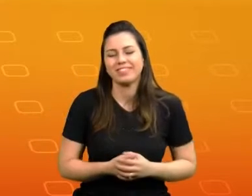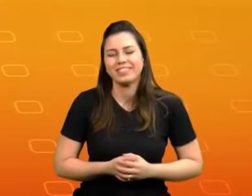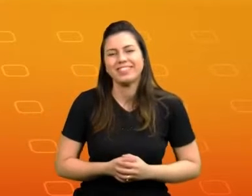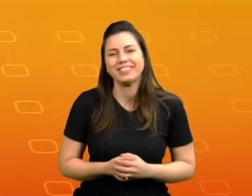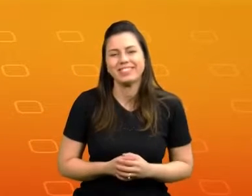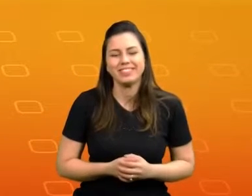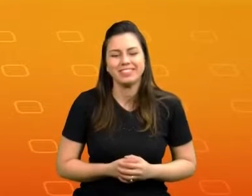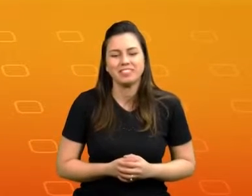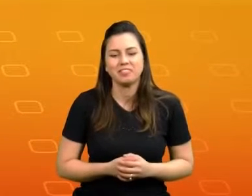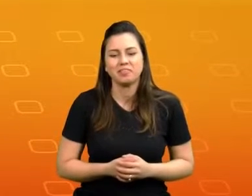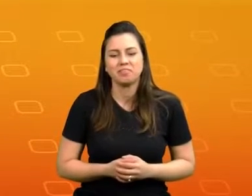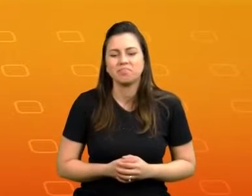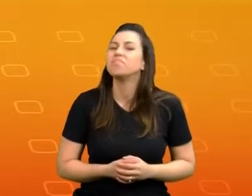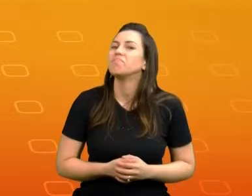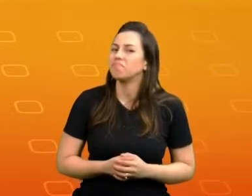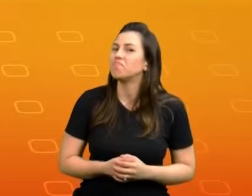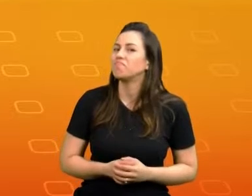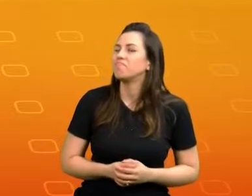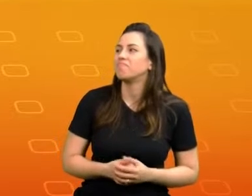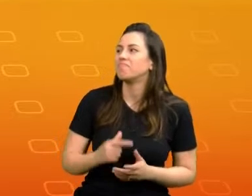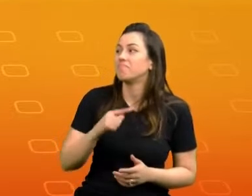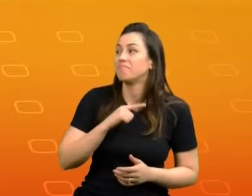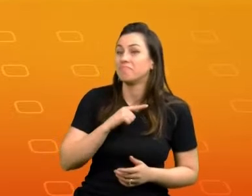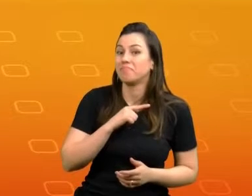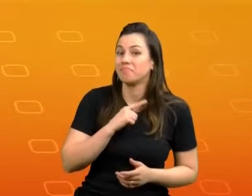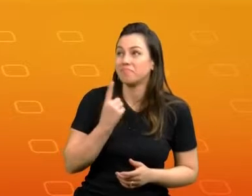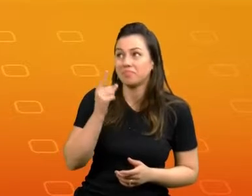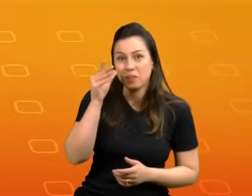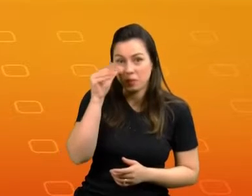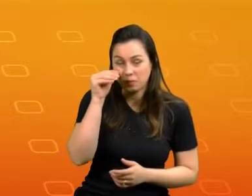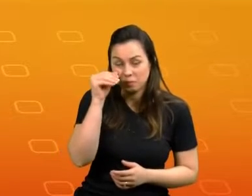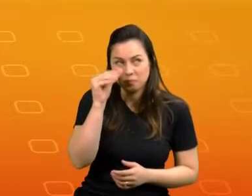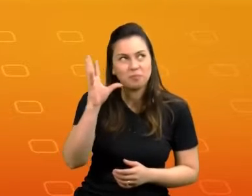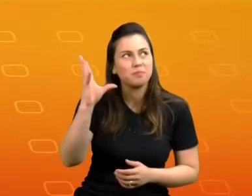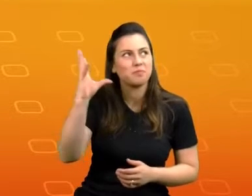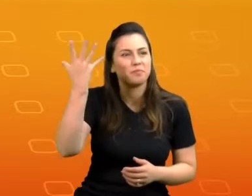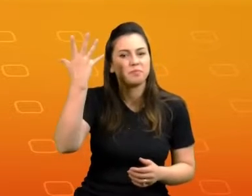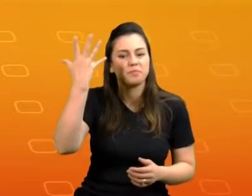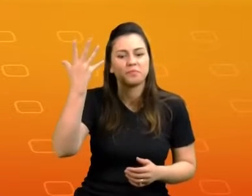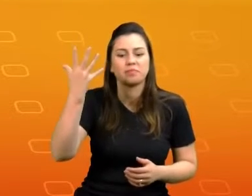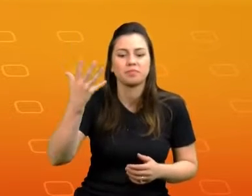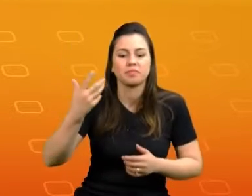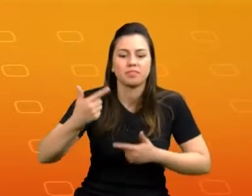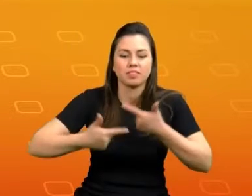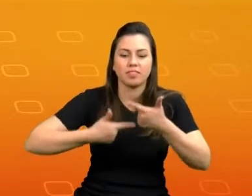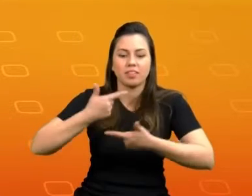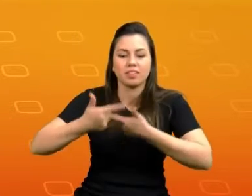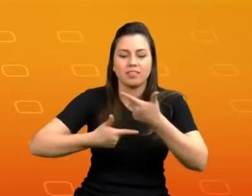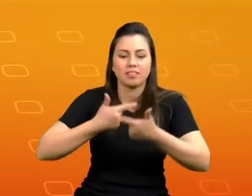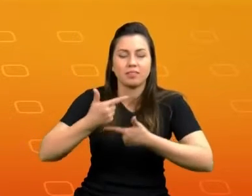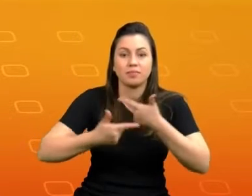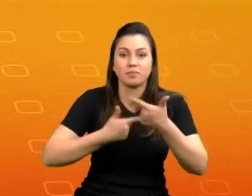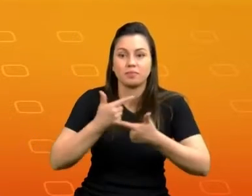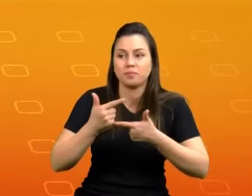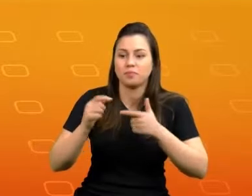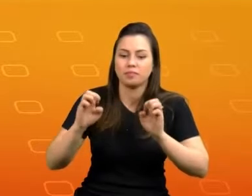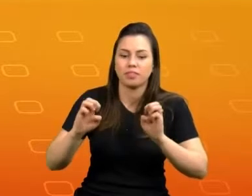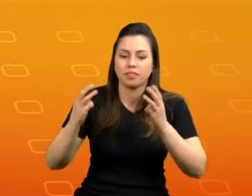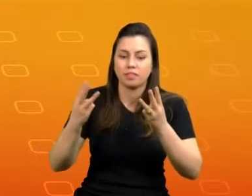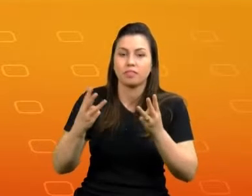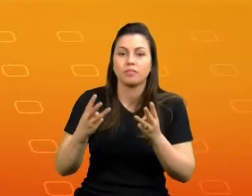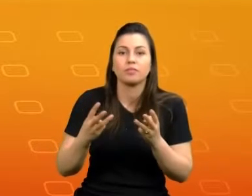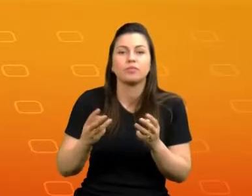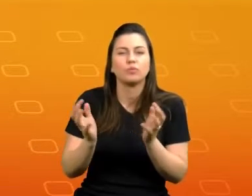e é eu tenho até uma curiosidade também porque quando a gente fez o o evento Quando trabalhava com a Excel é uma das grandes